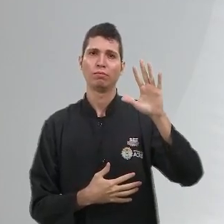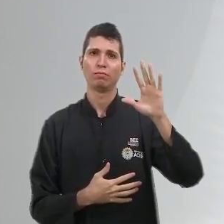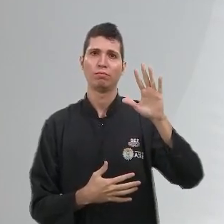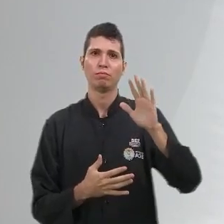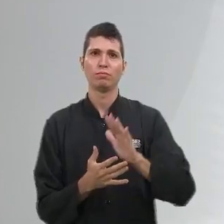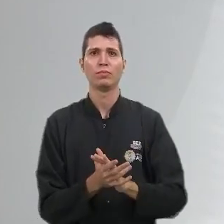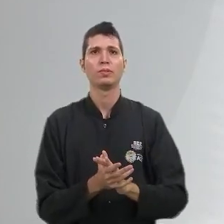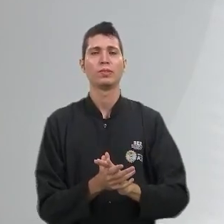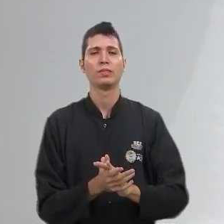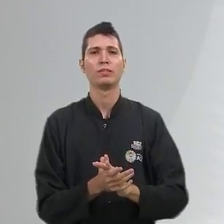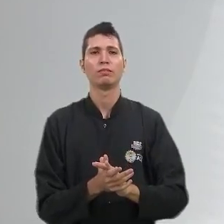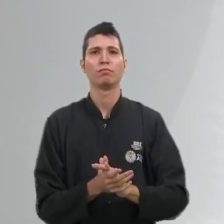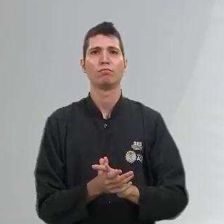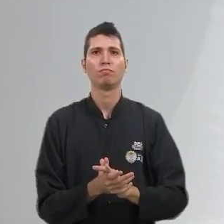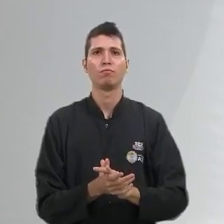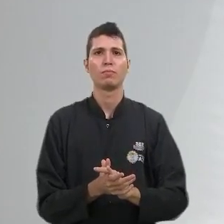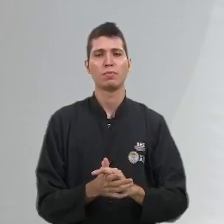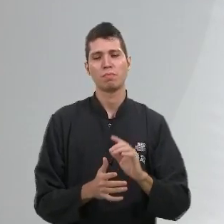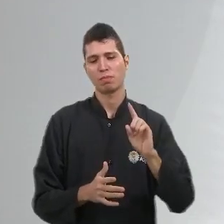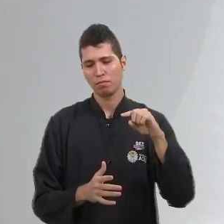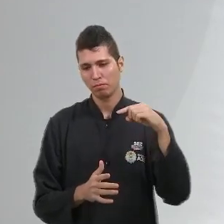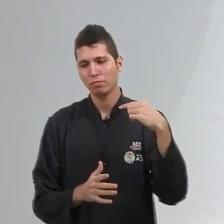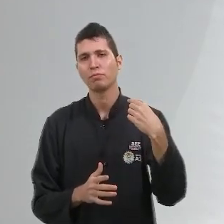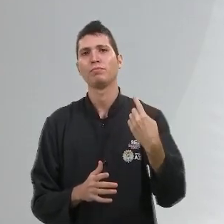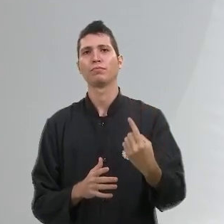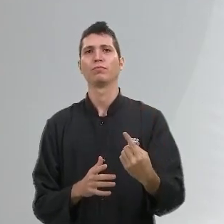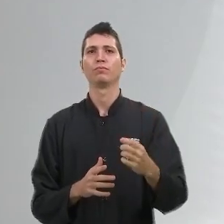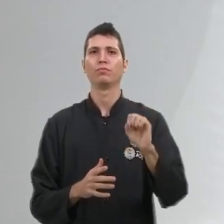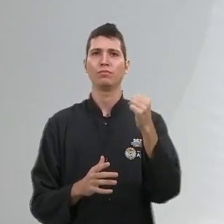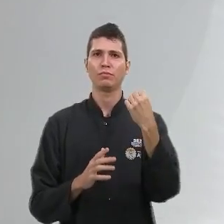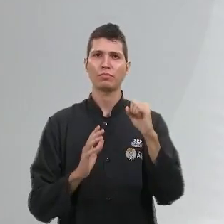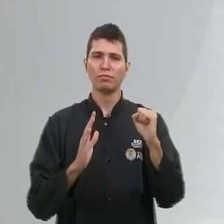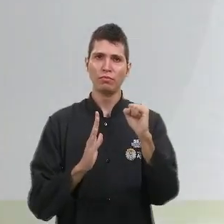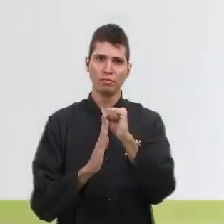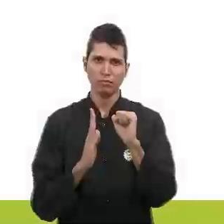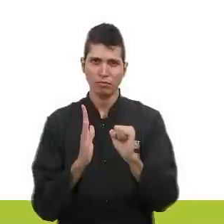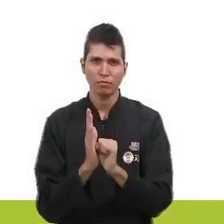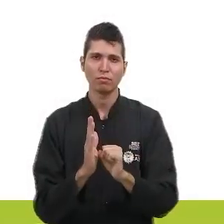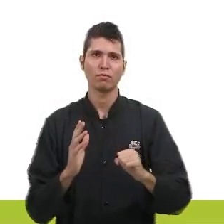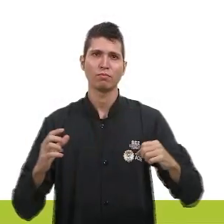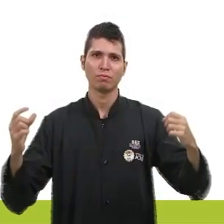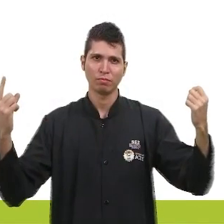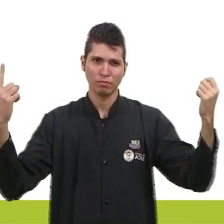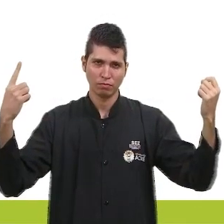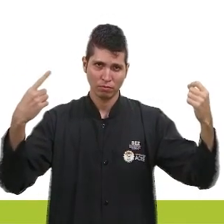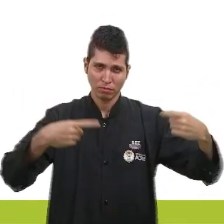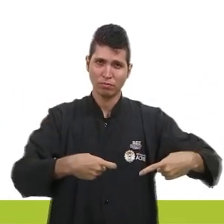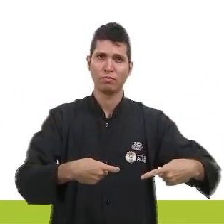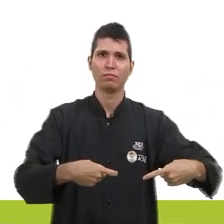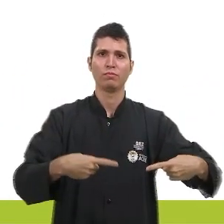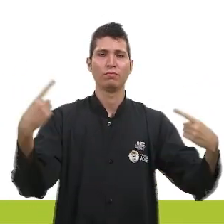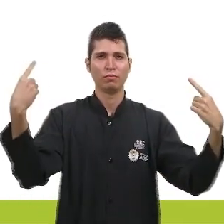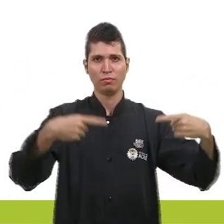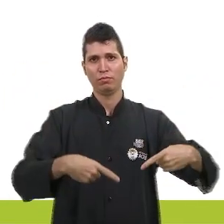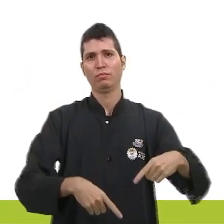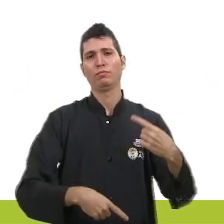Depois desse intenso conflito, 8 séculos de intensas brigas políticas e